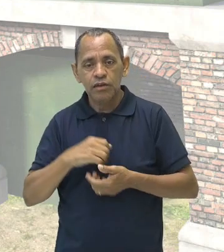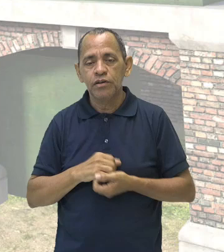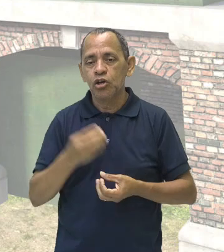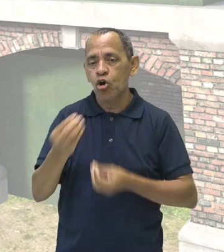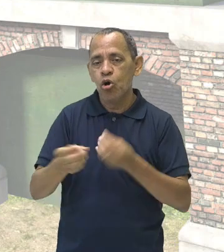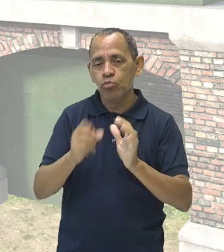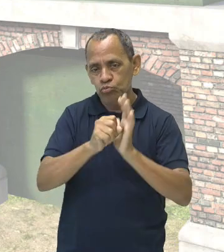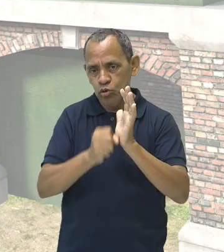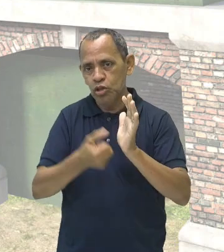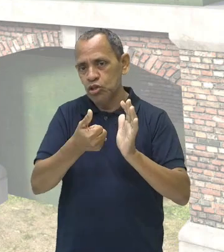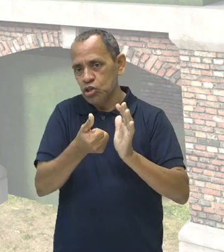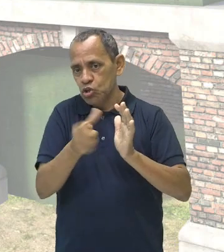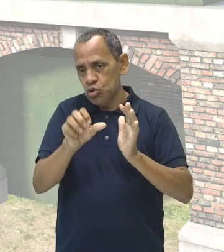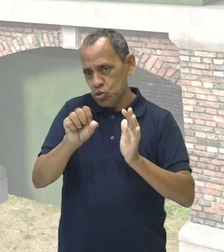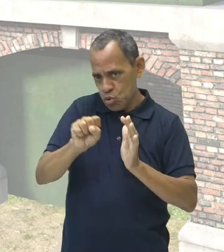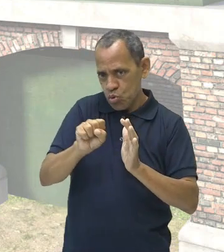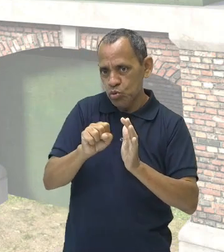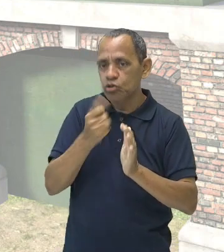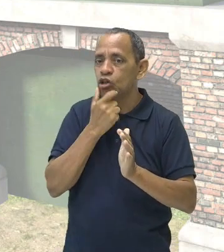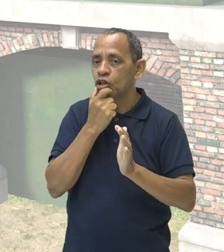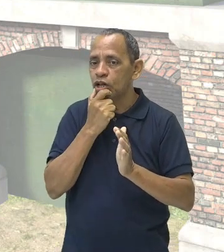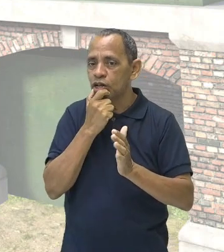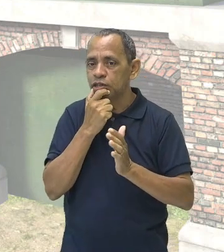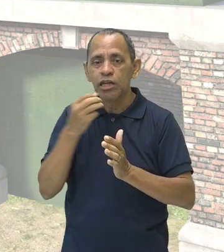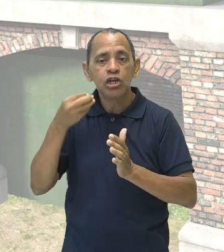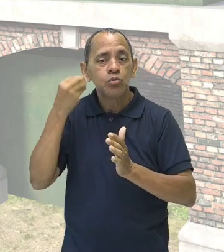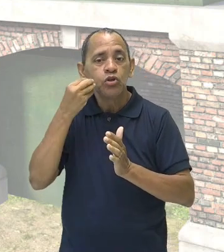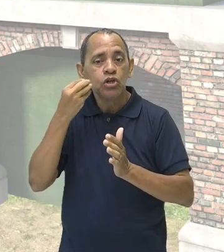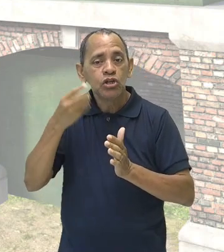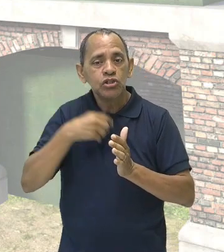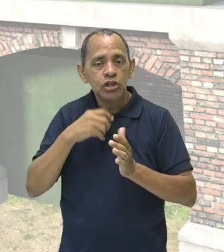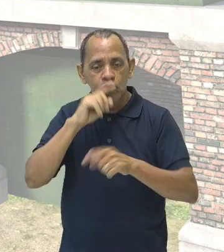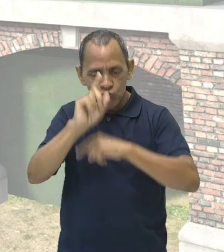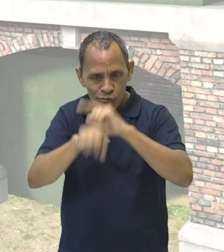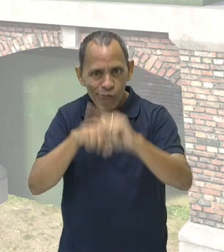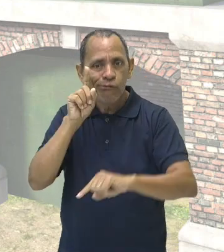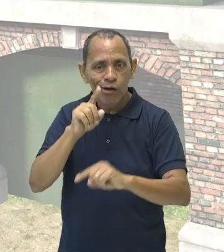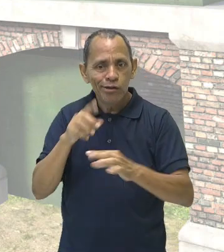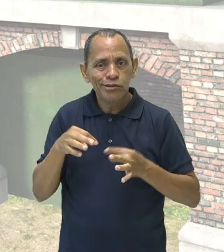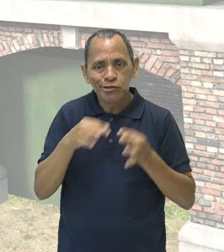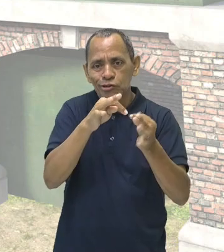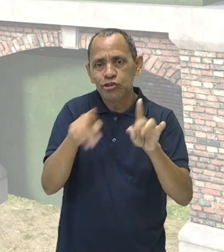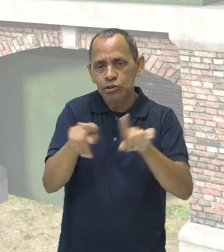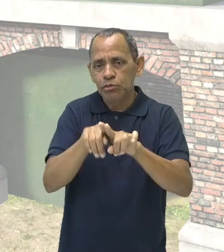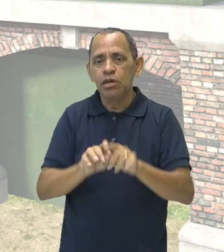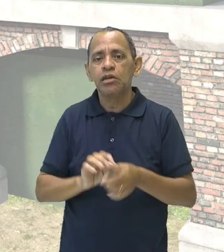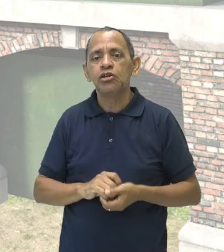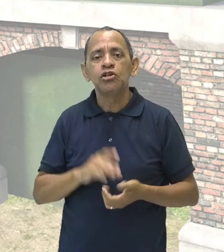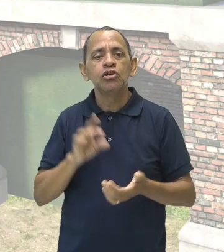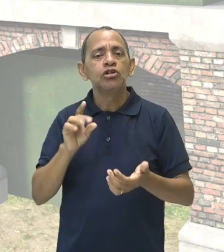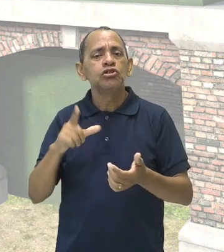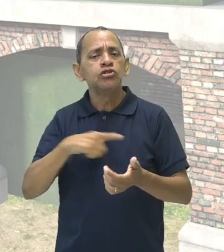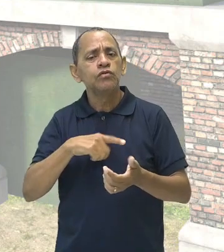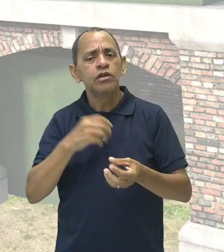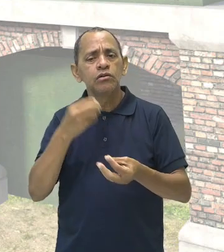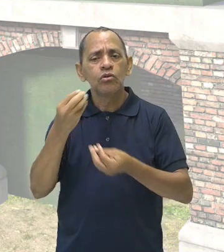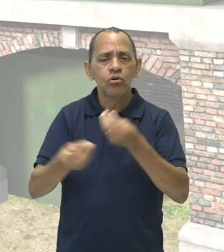século XVIII, a Inglaterra ela experimentou essa série de avanços tecnológicos que foram, como a gente vem